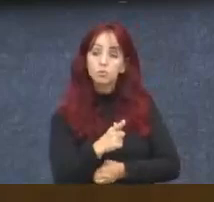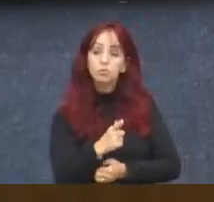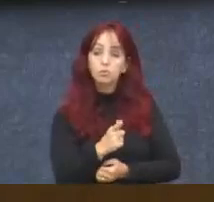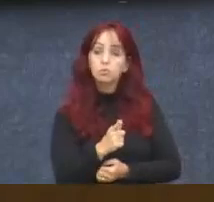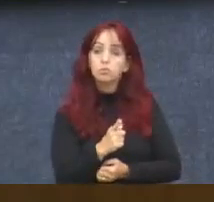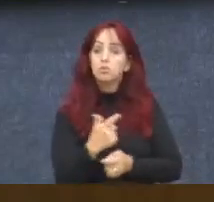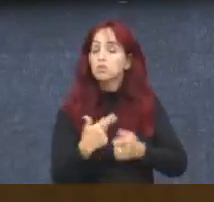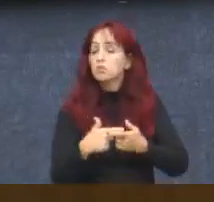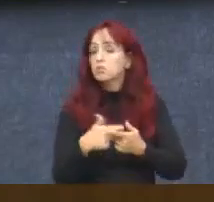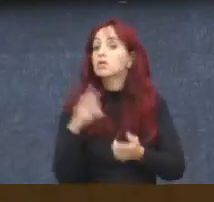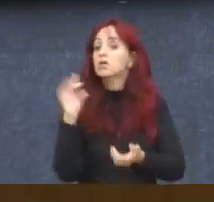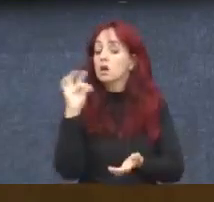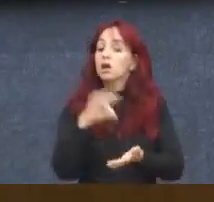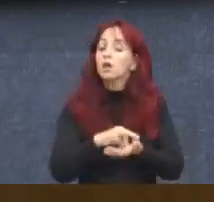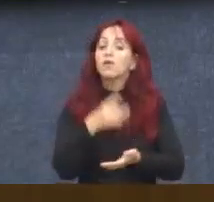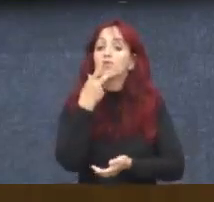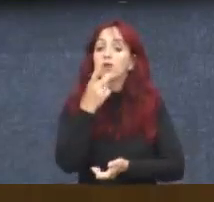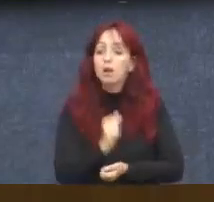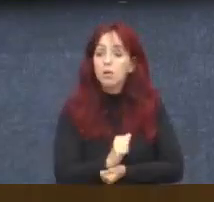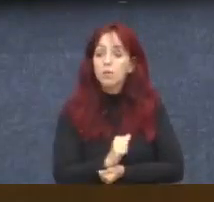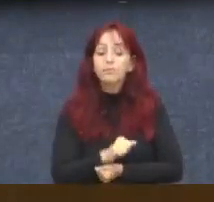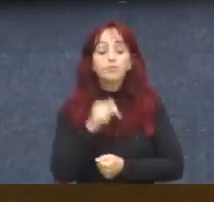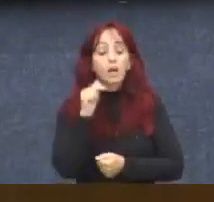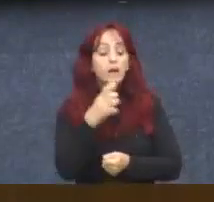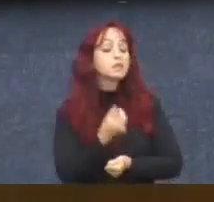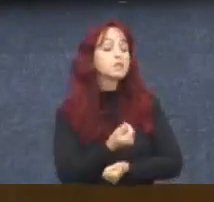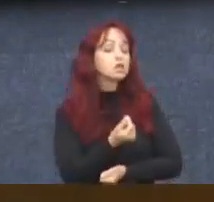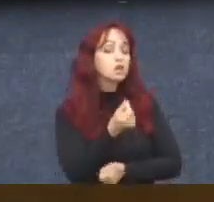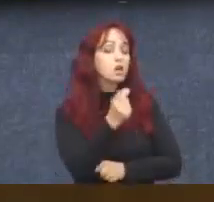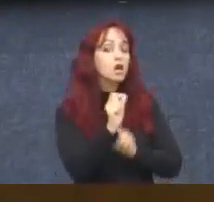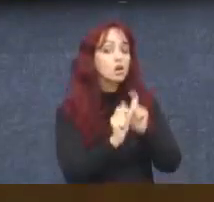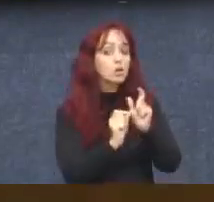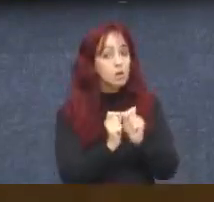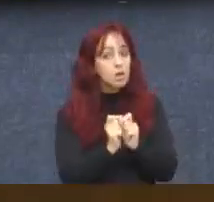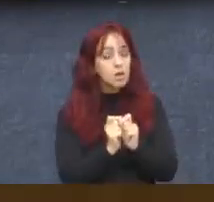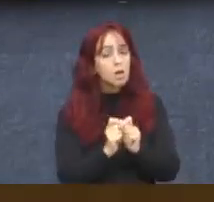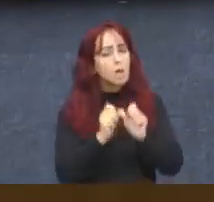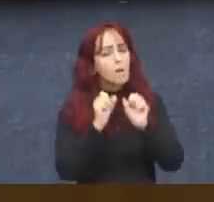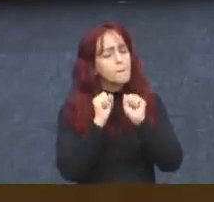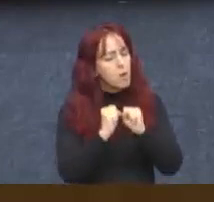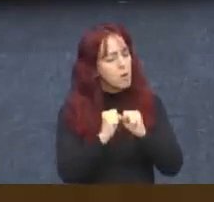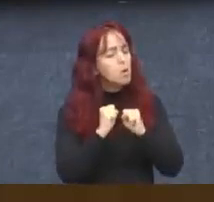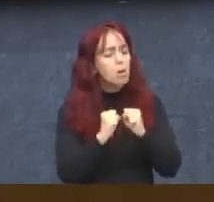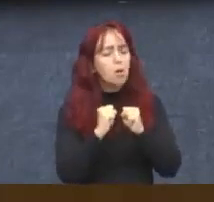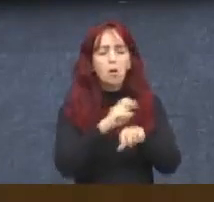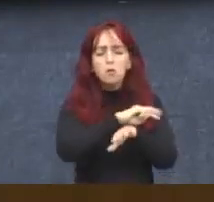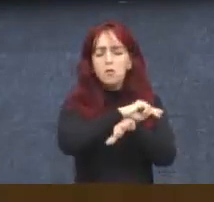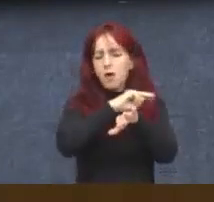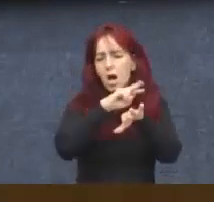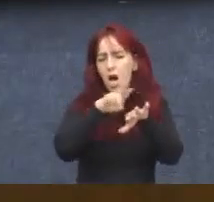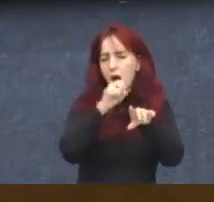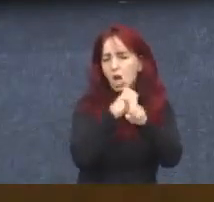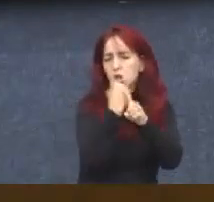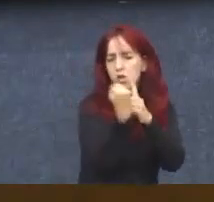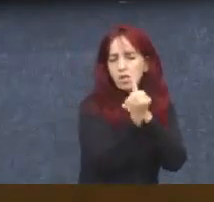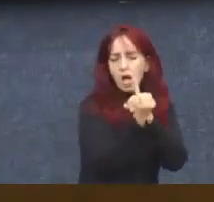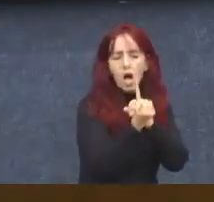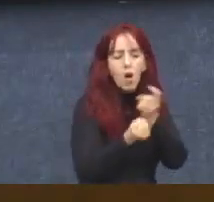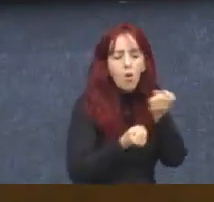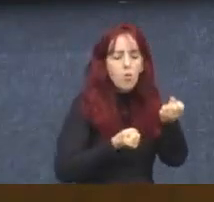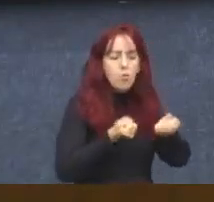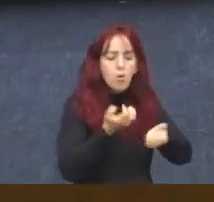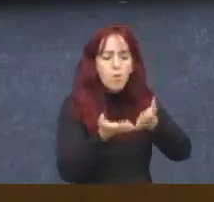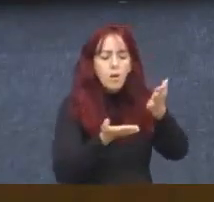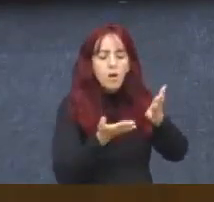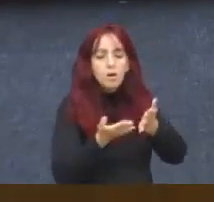porque realmente falou, esse dinheiro poderia ir para várias áreas sociais e não para